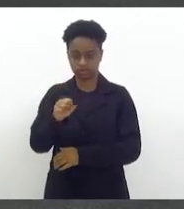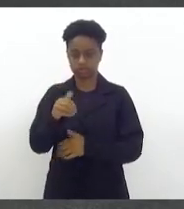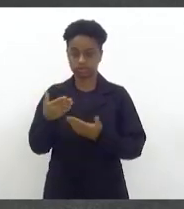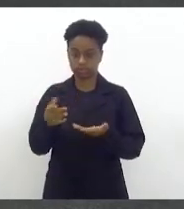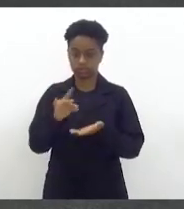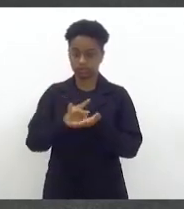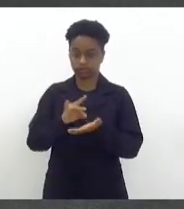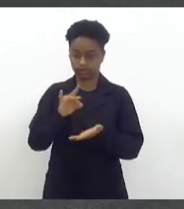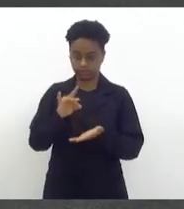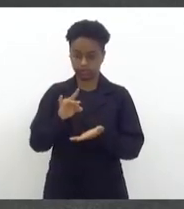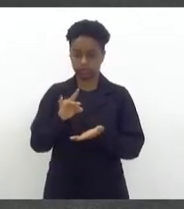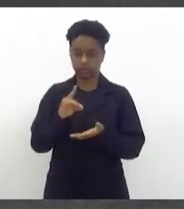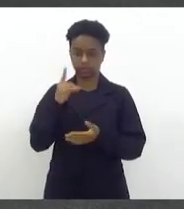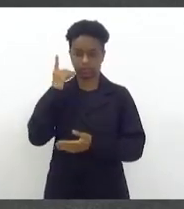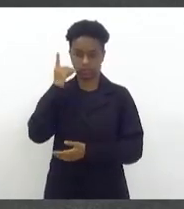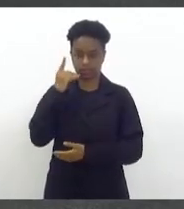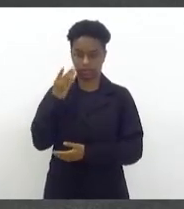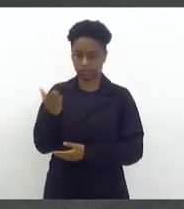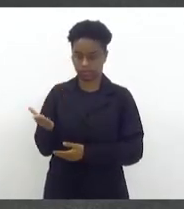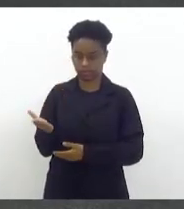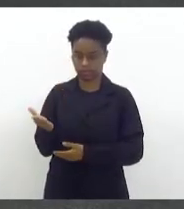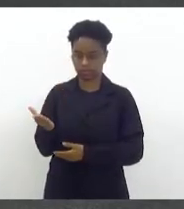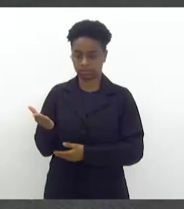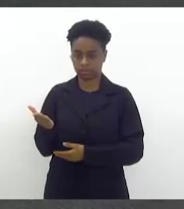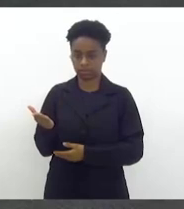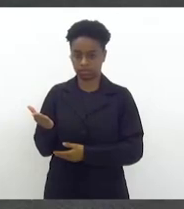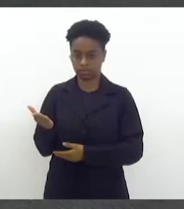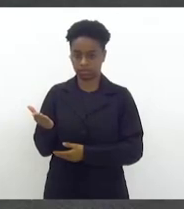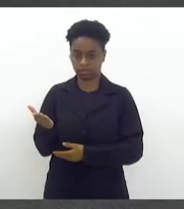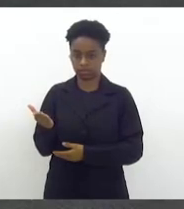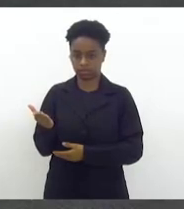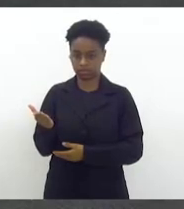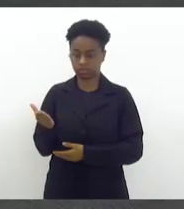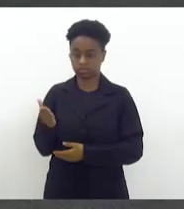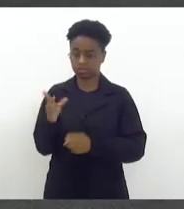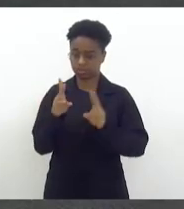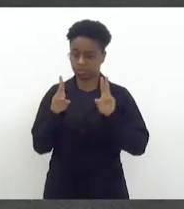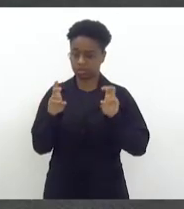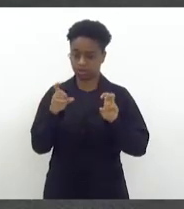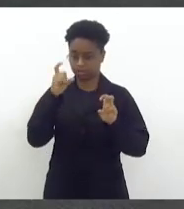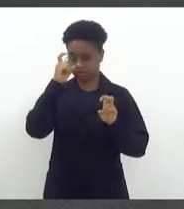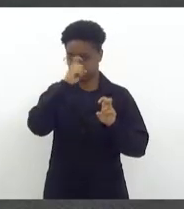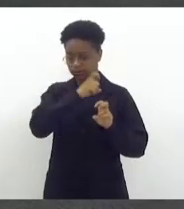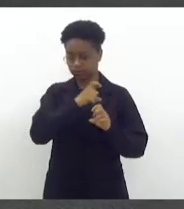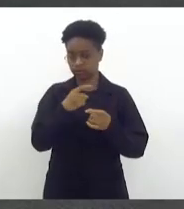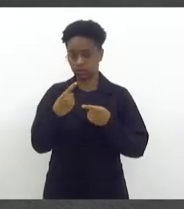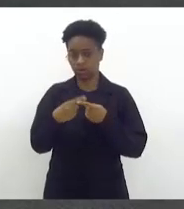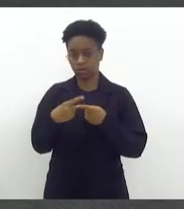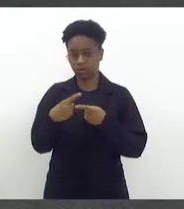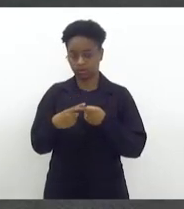Realmente, deputado Vinícius, é uma situação complicada. Você